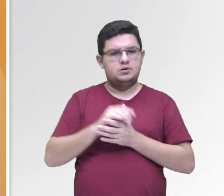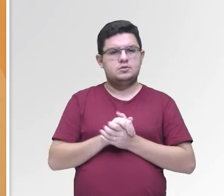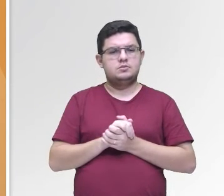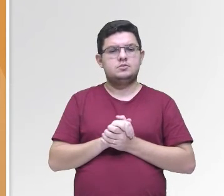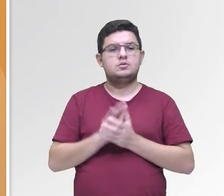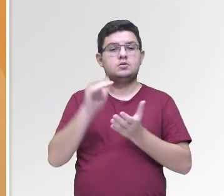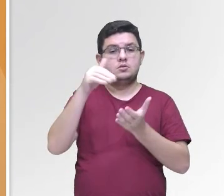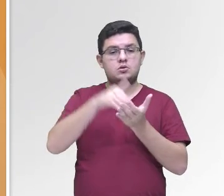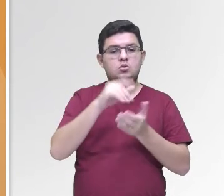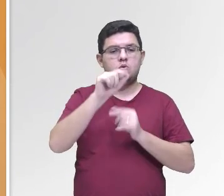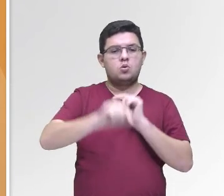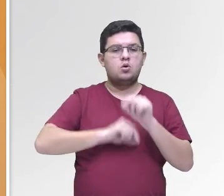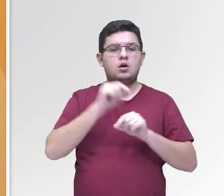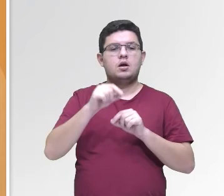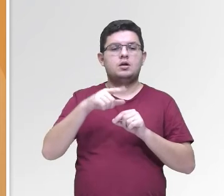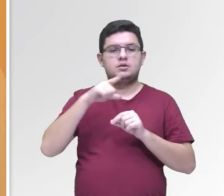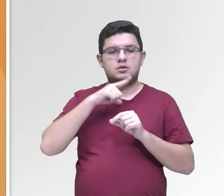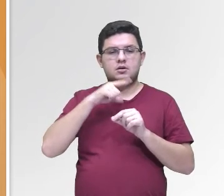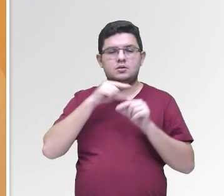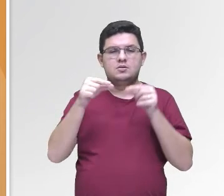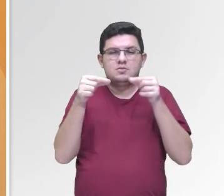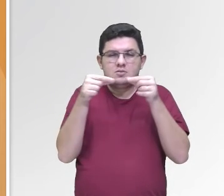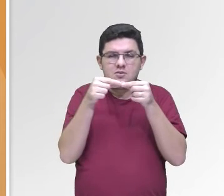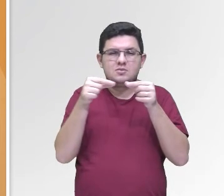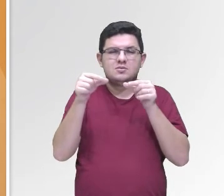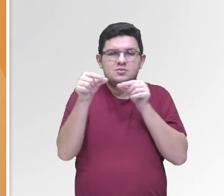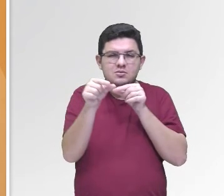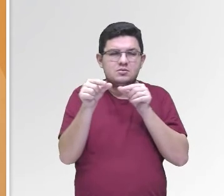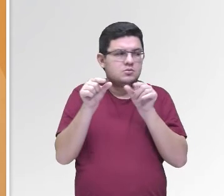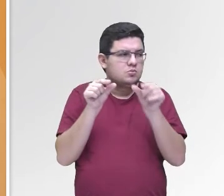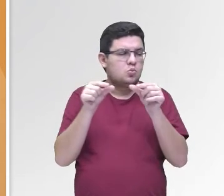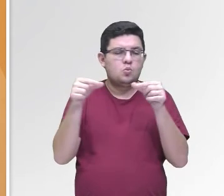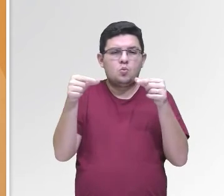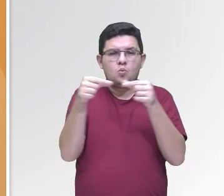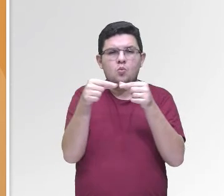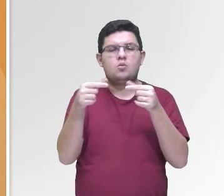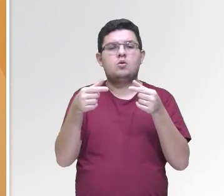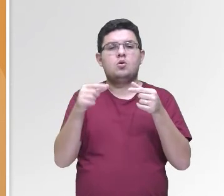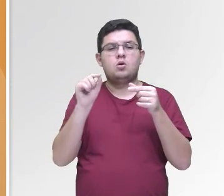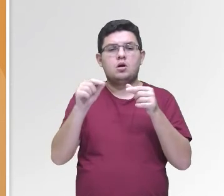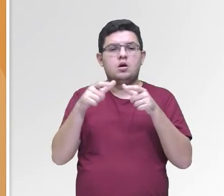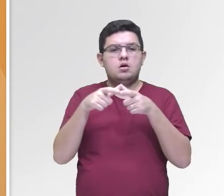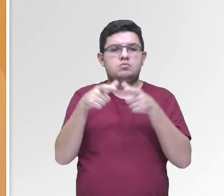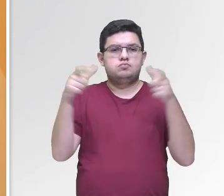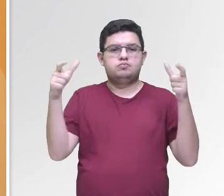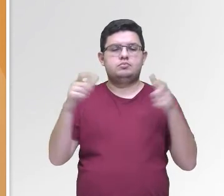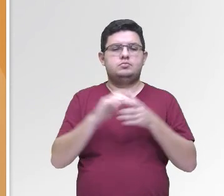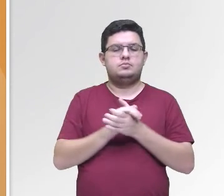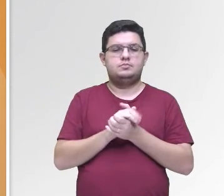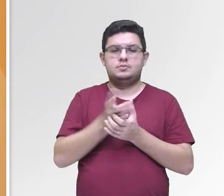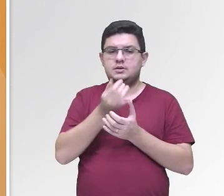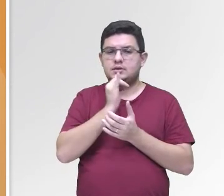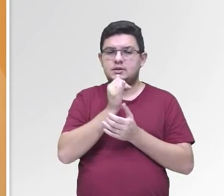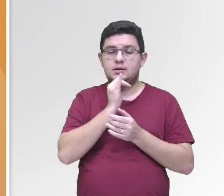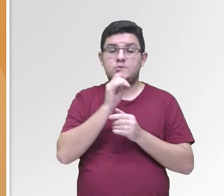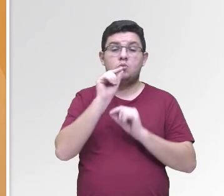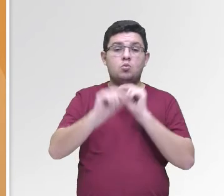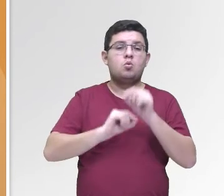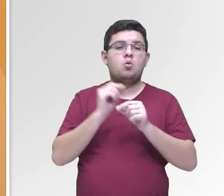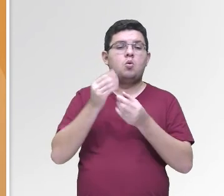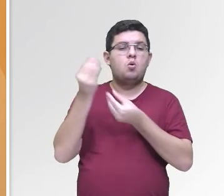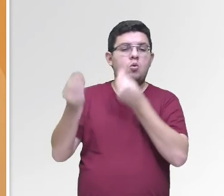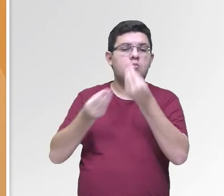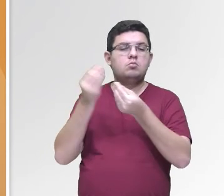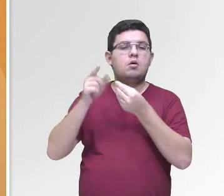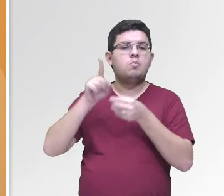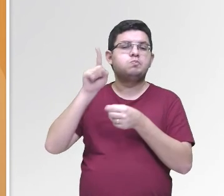a microeletrônica, um setor também que se expande. Um exemplo sobre a microeletrônica, nós temos ali, nos